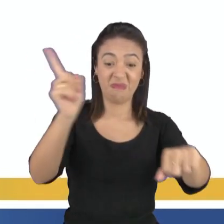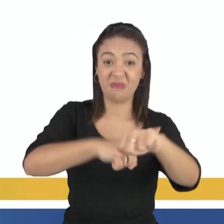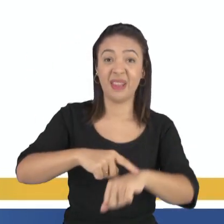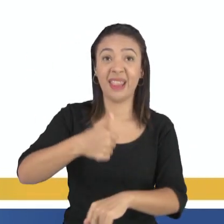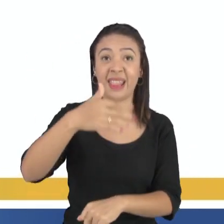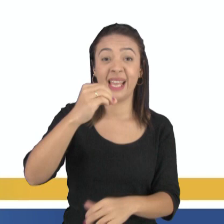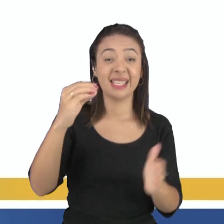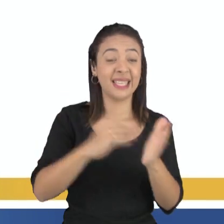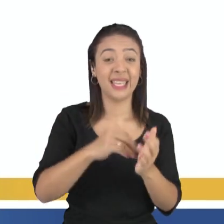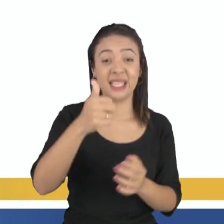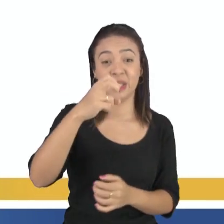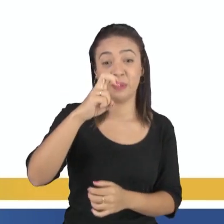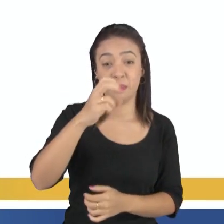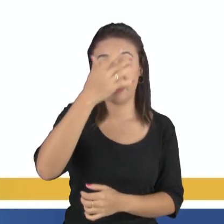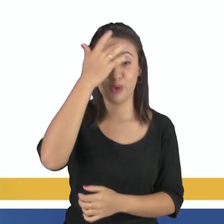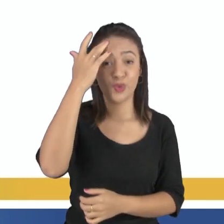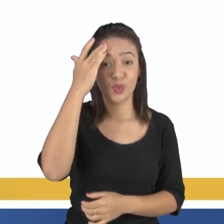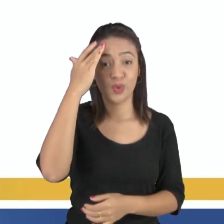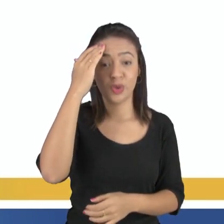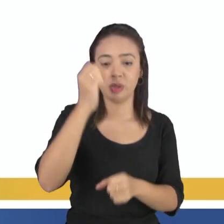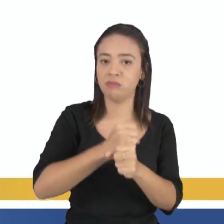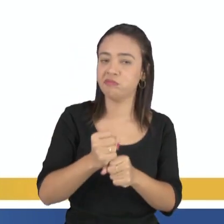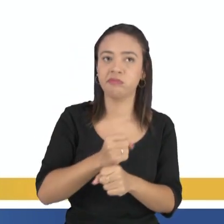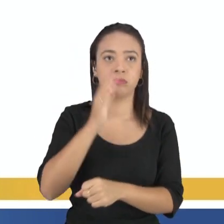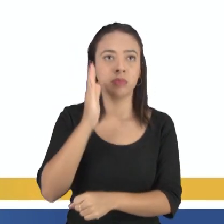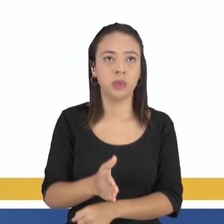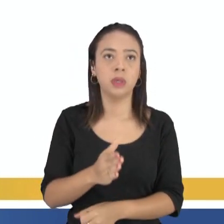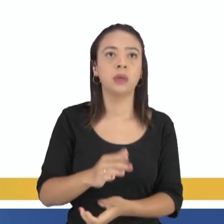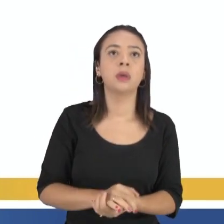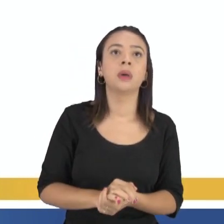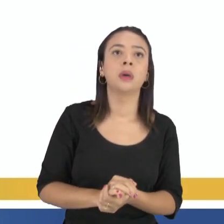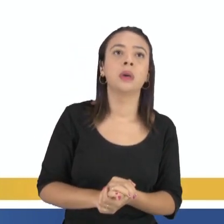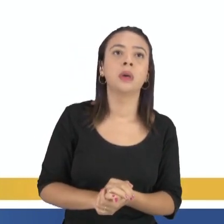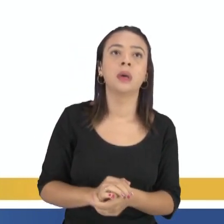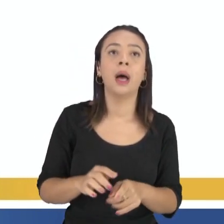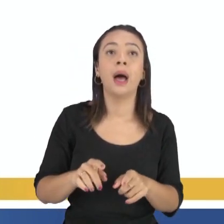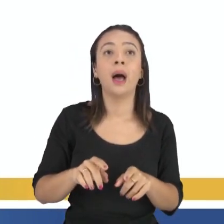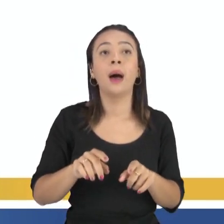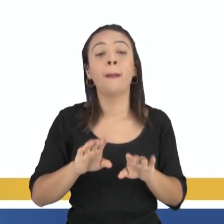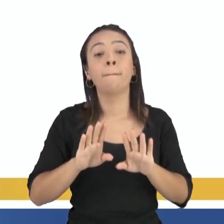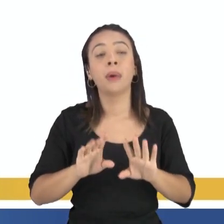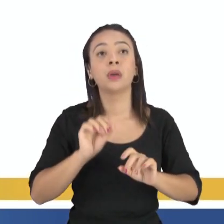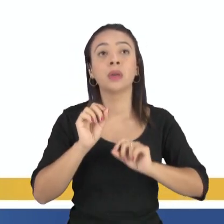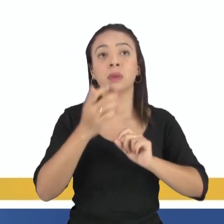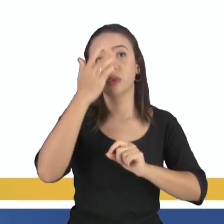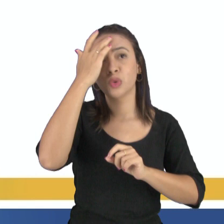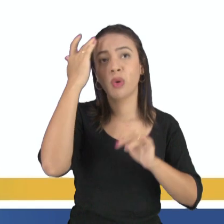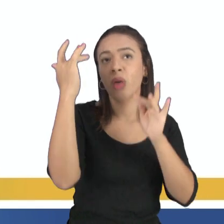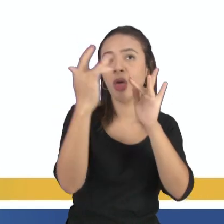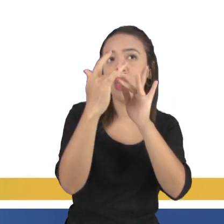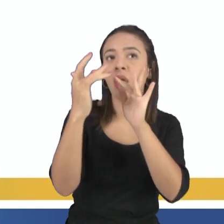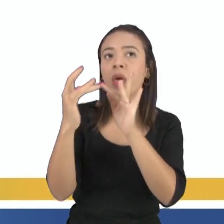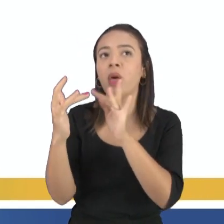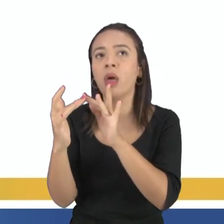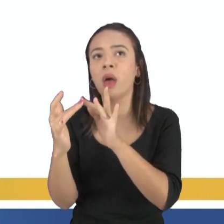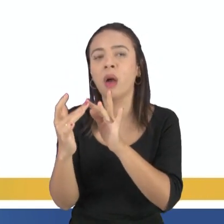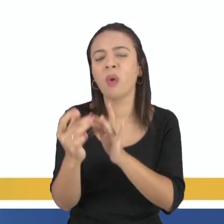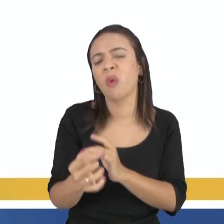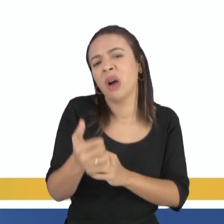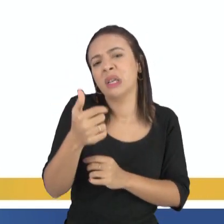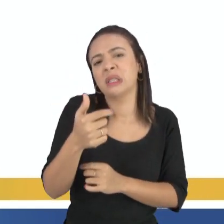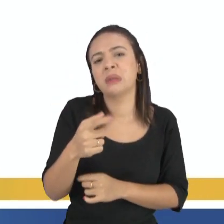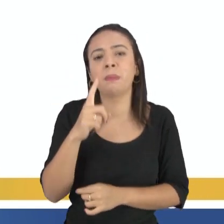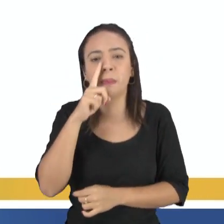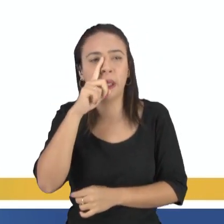15 pessoas por ano, né? E para contactantes casuais, praticamente não existe risco, tá? E as formas de doença que